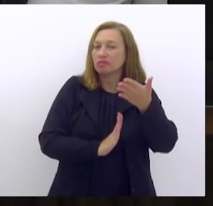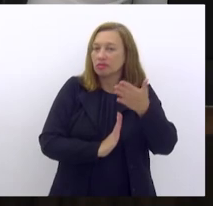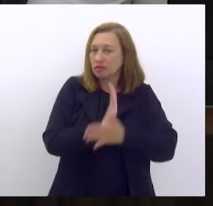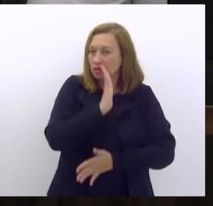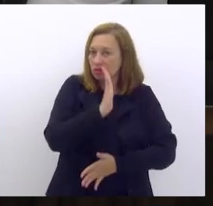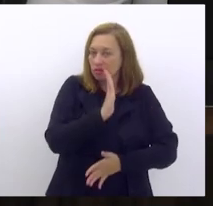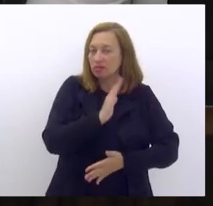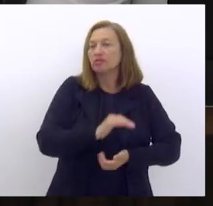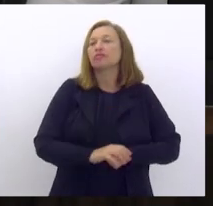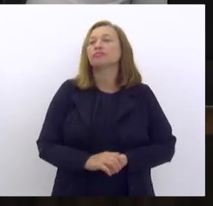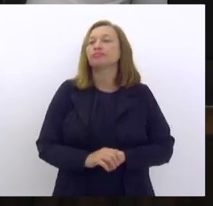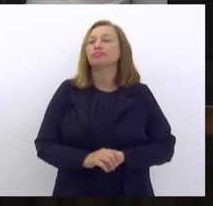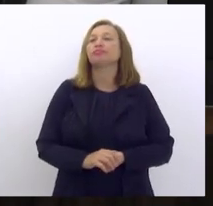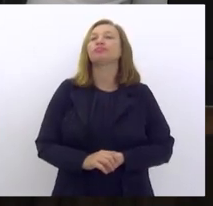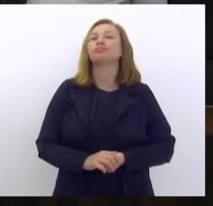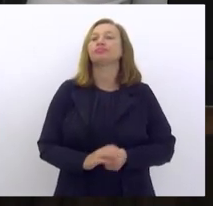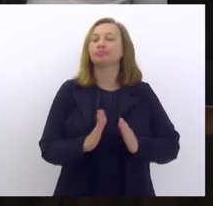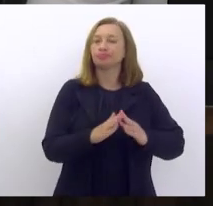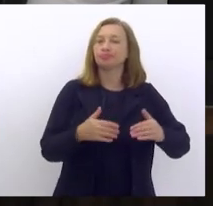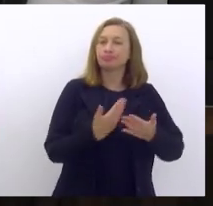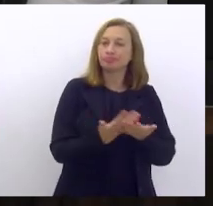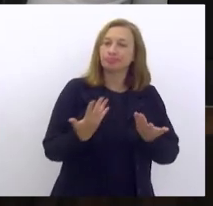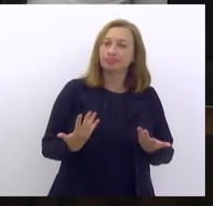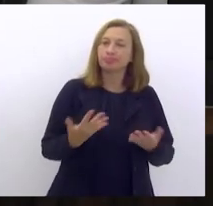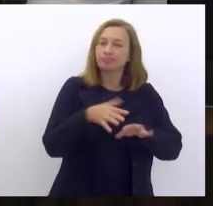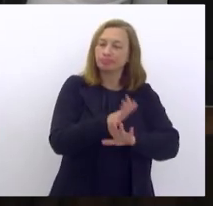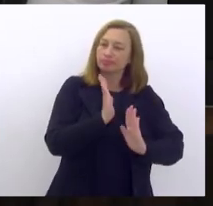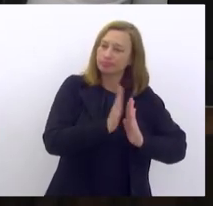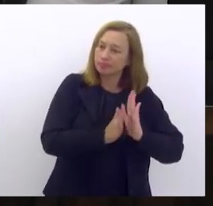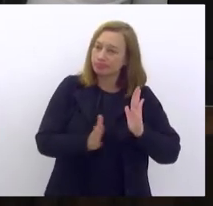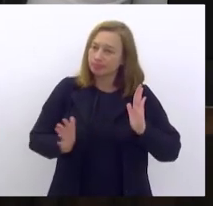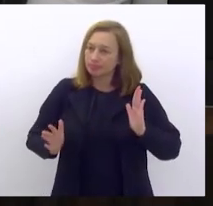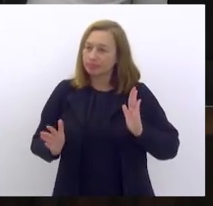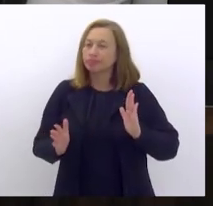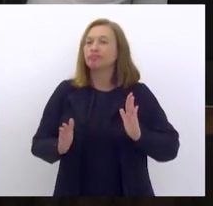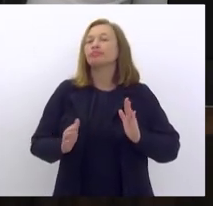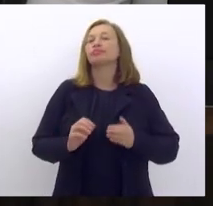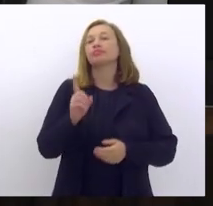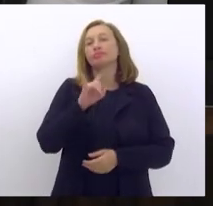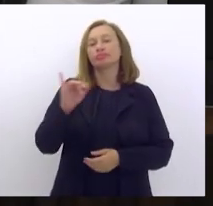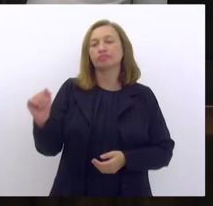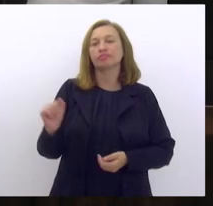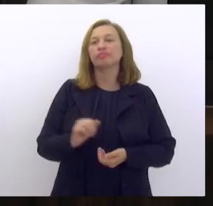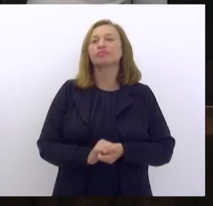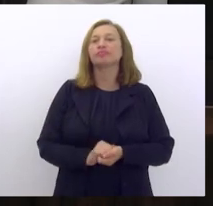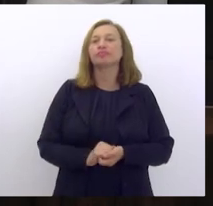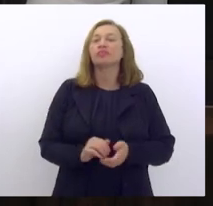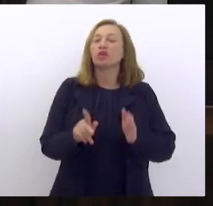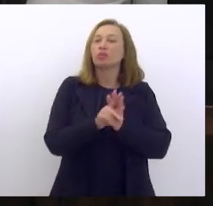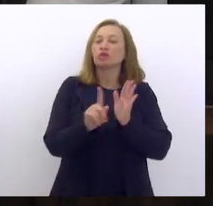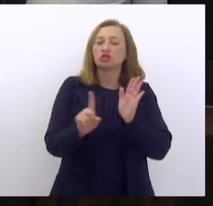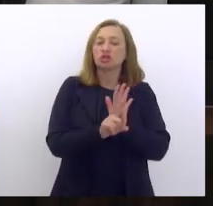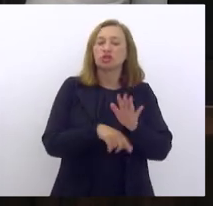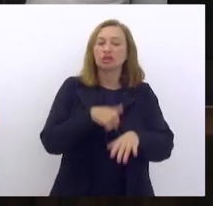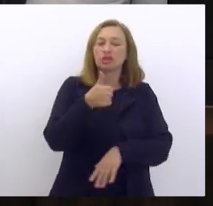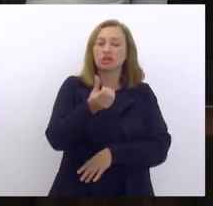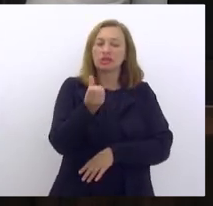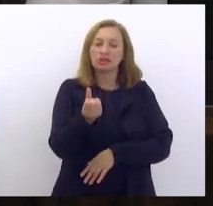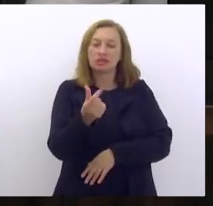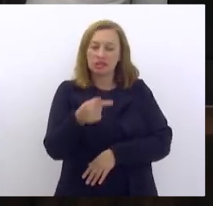estão, aprovado. Há sobre a mesa, requer a inclusão na ordem do dia o projeto de lei